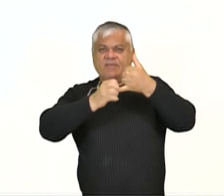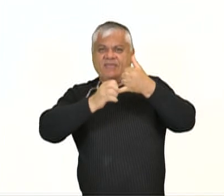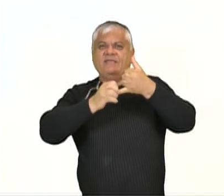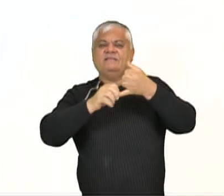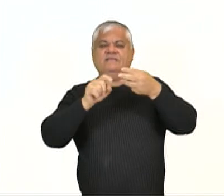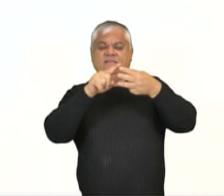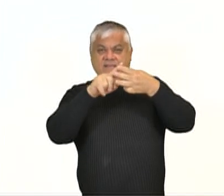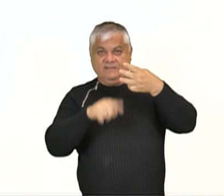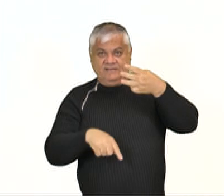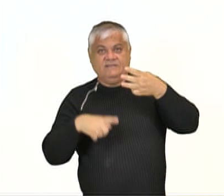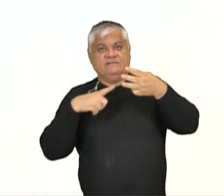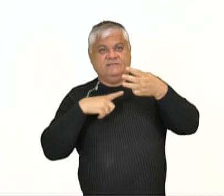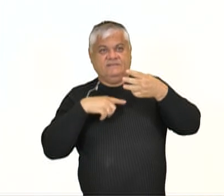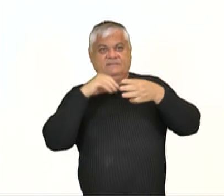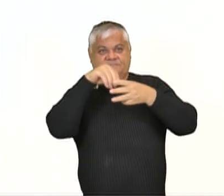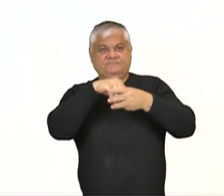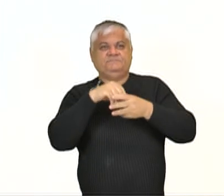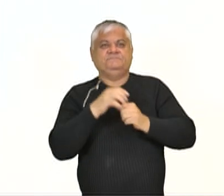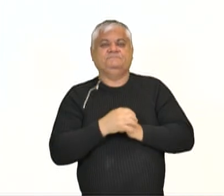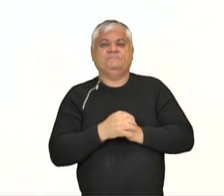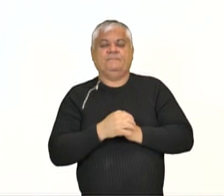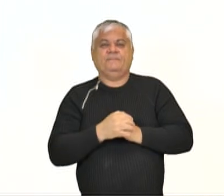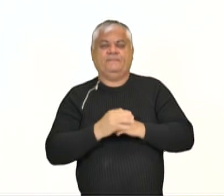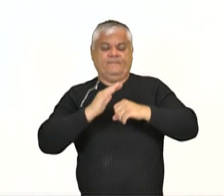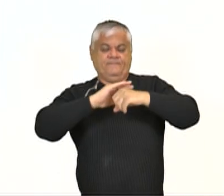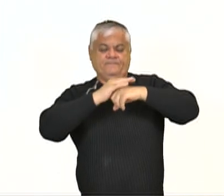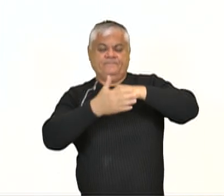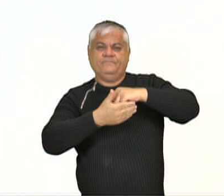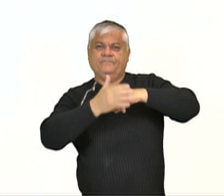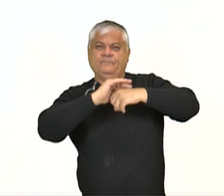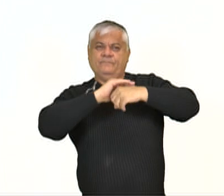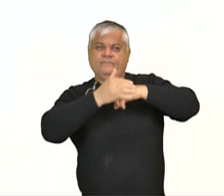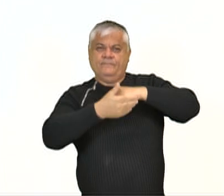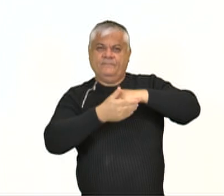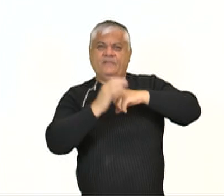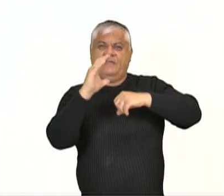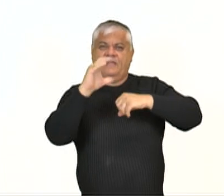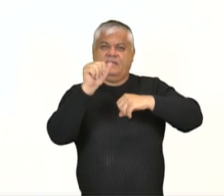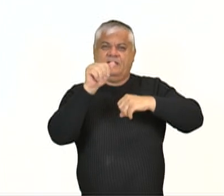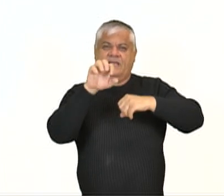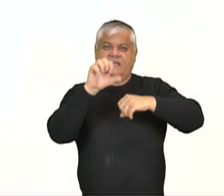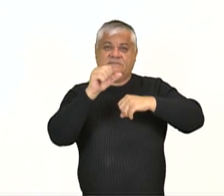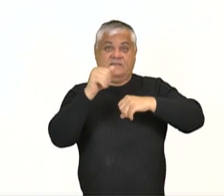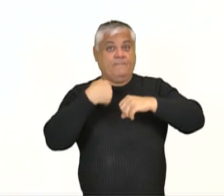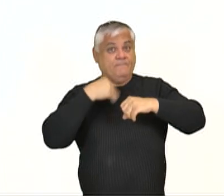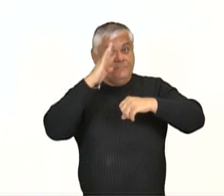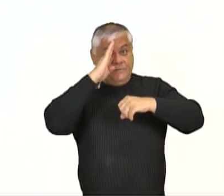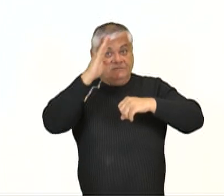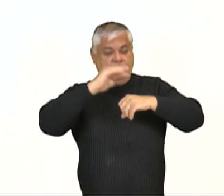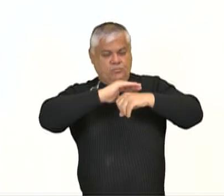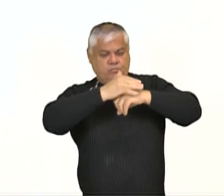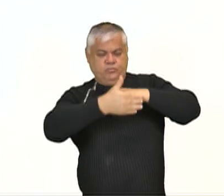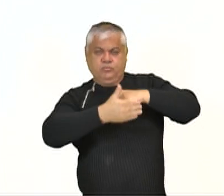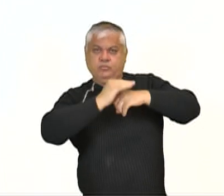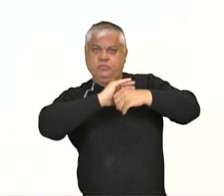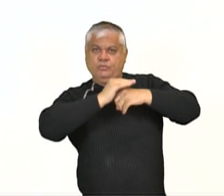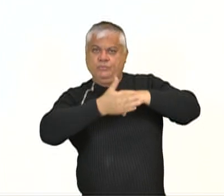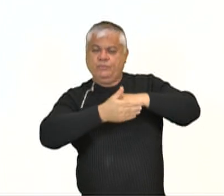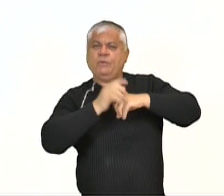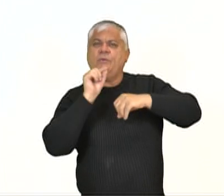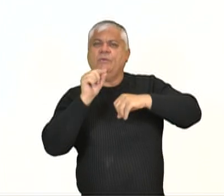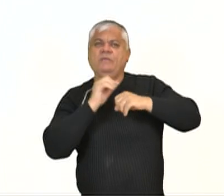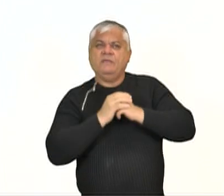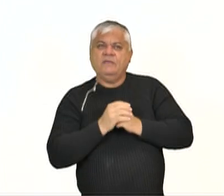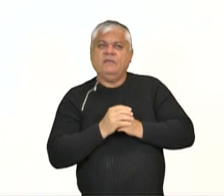principais características. Muito bem, a casca, que é a principal, uma das principais partes ali, né, da